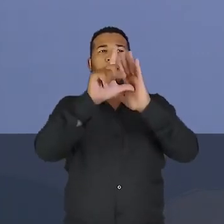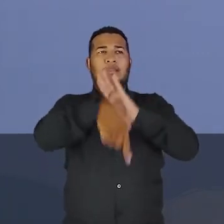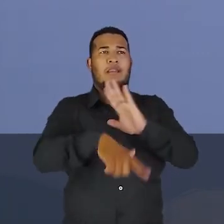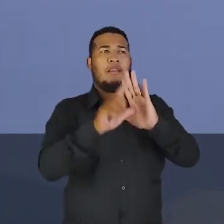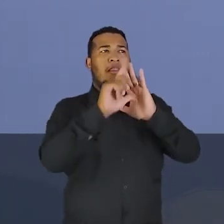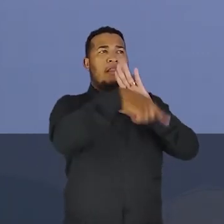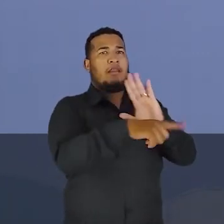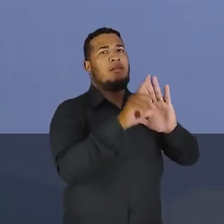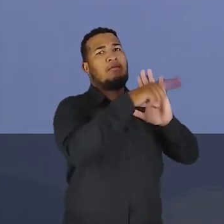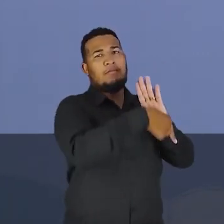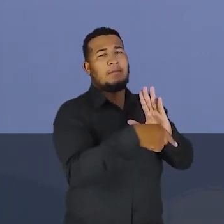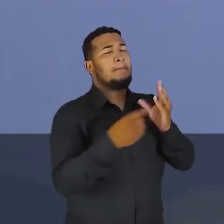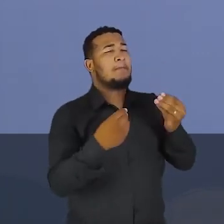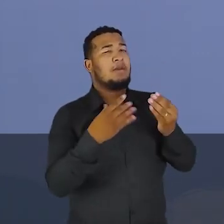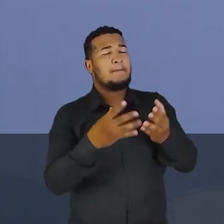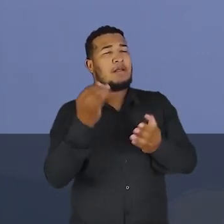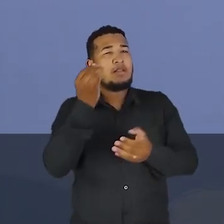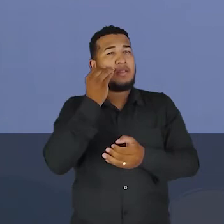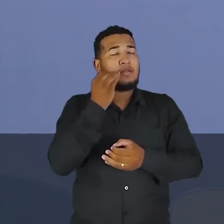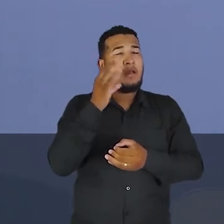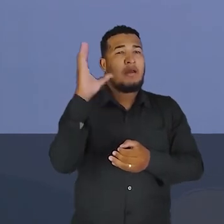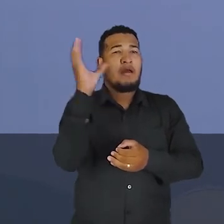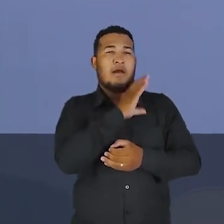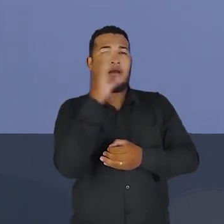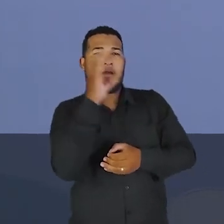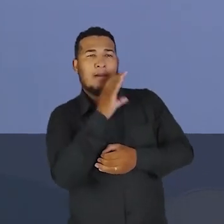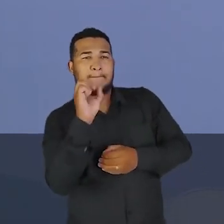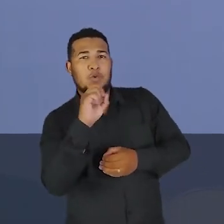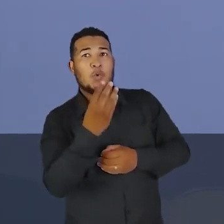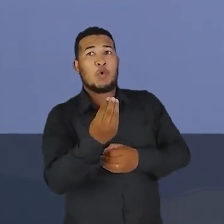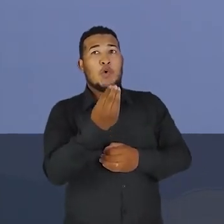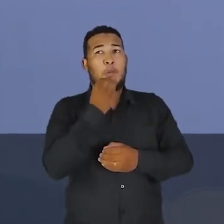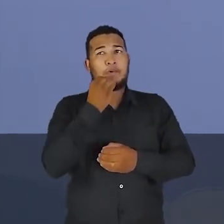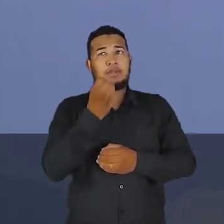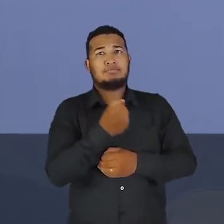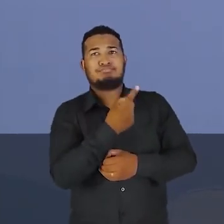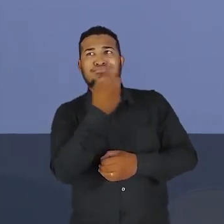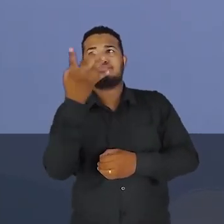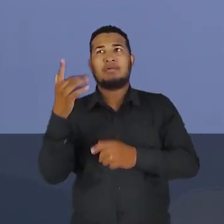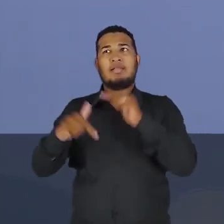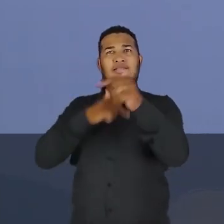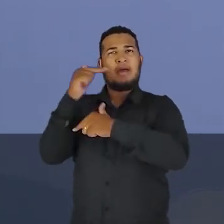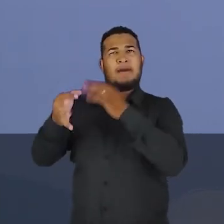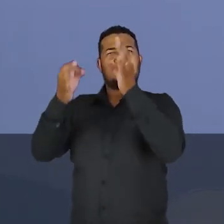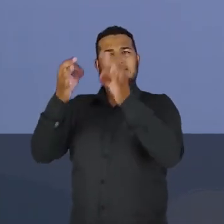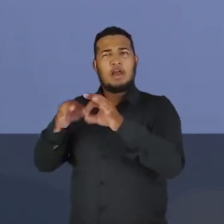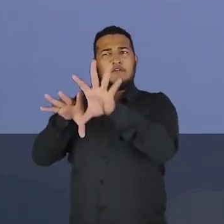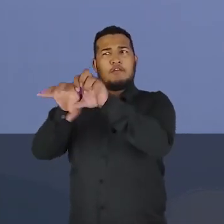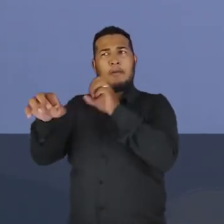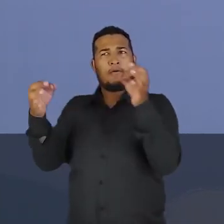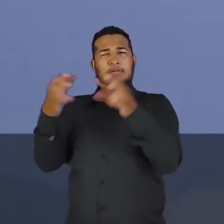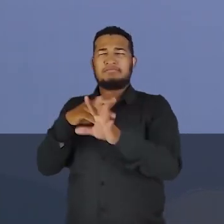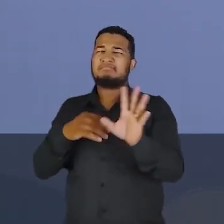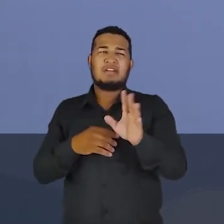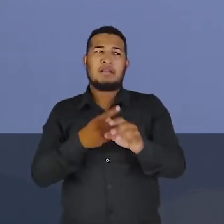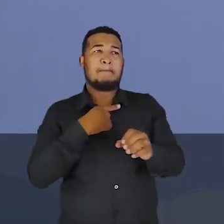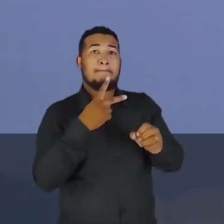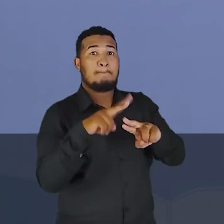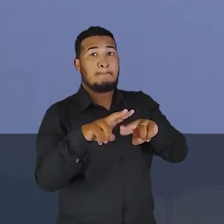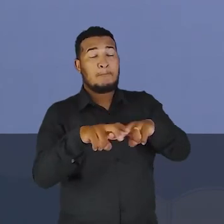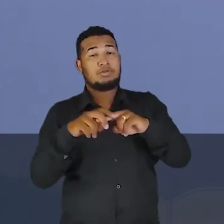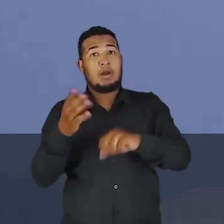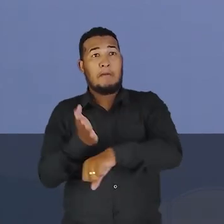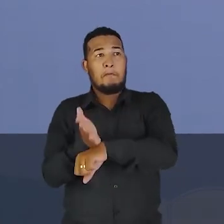forma mais fácil ou com mais oportunidades, ter o seu trabalho. Portanto, essa comunicação é